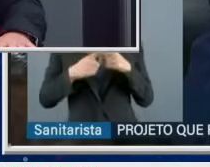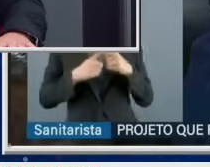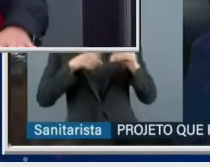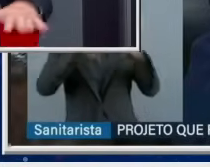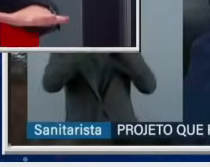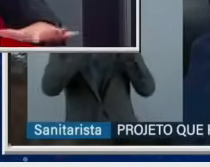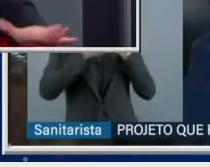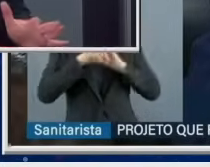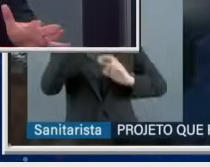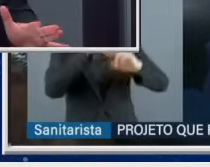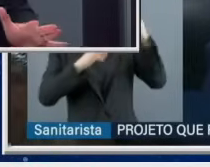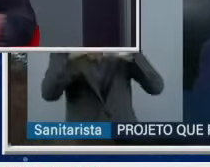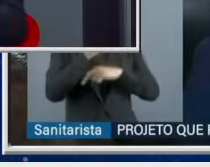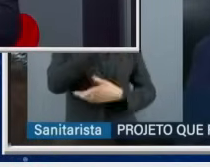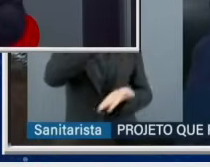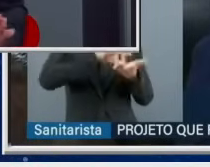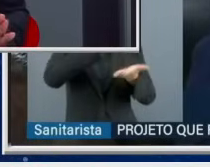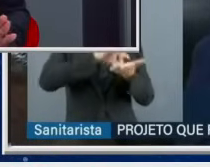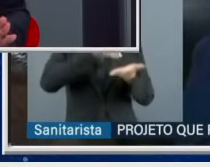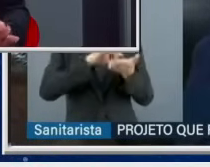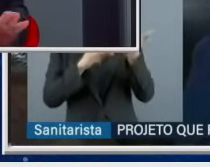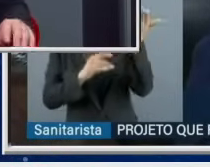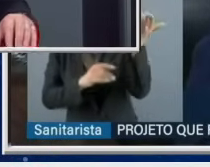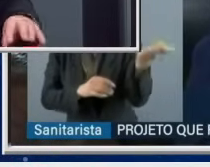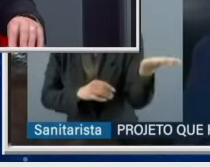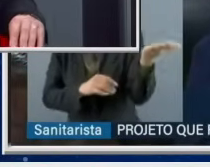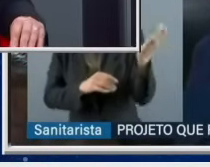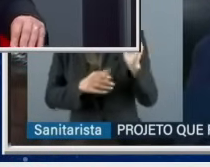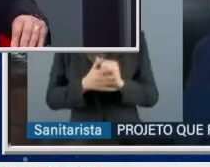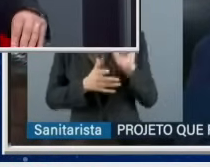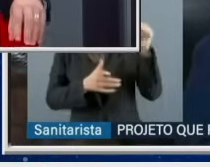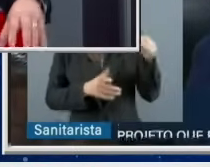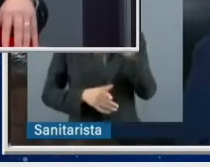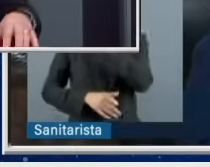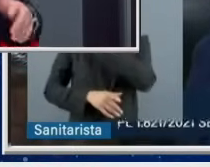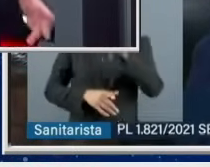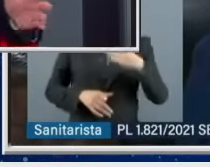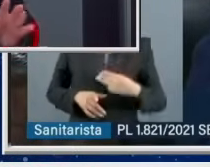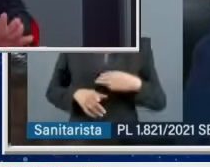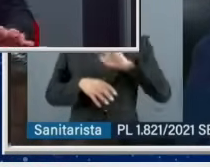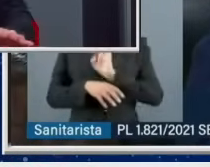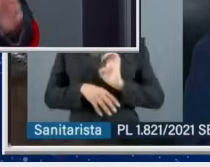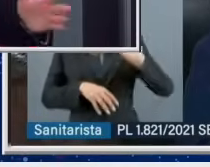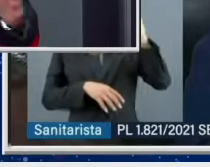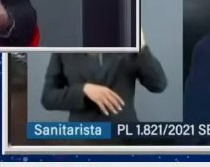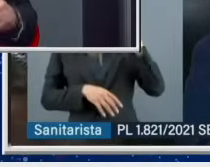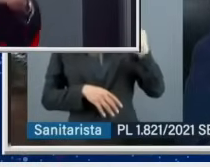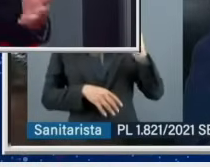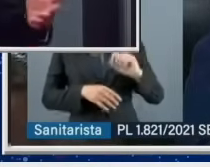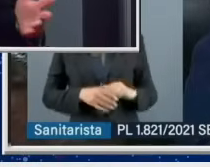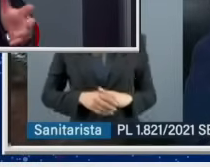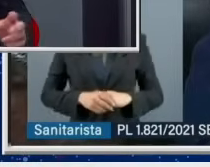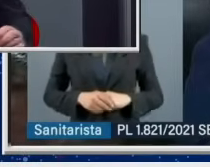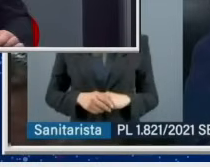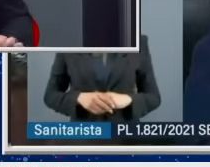os depoimentos e as provas, aí fica incontestável. Aí você pode pegar, né, sei lá, tem uma acusação contra o Heleno lá, com provas